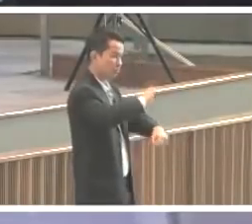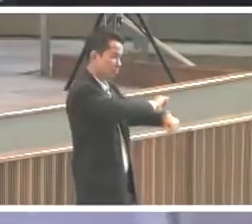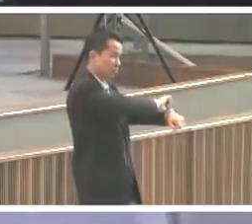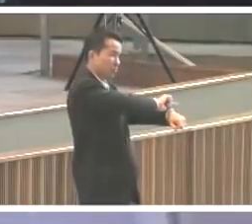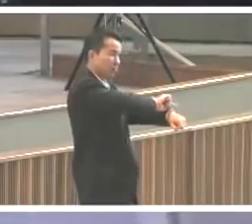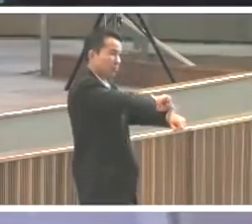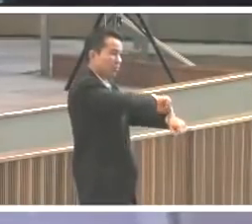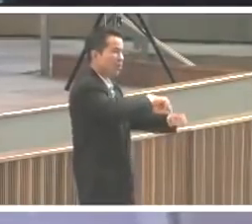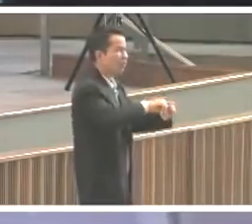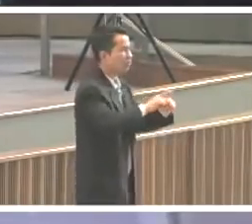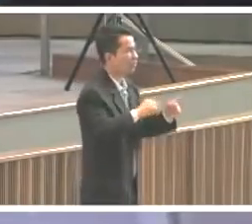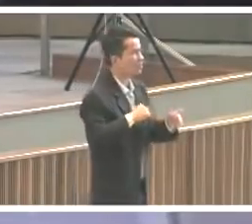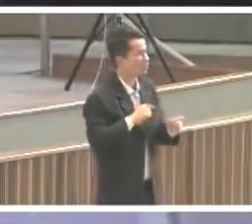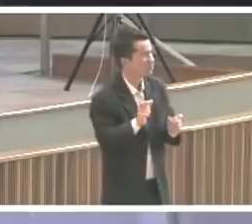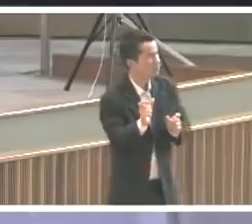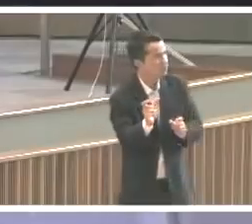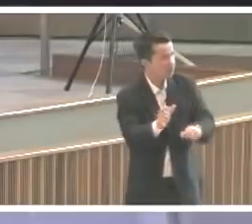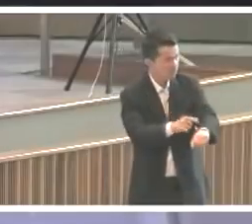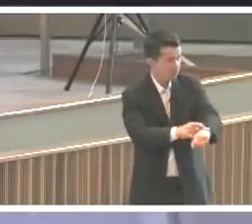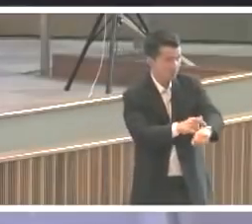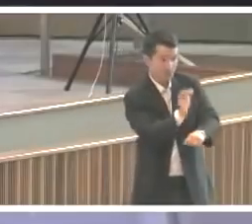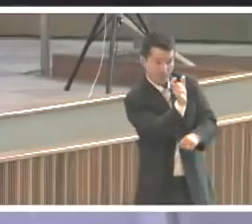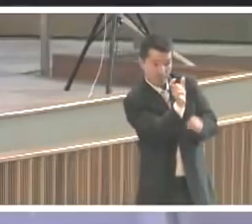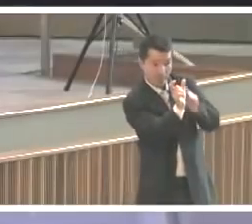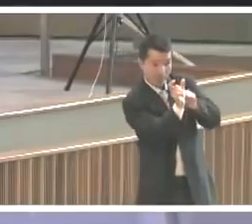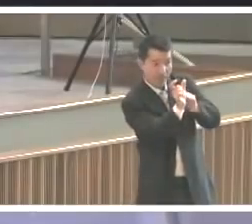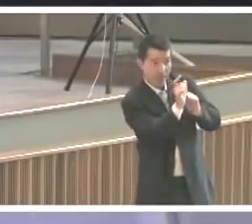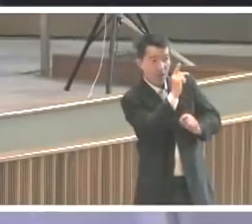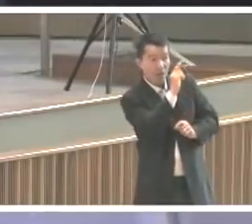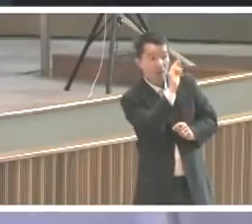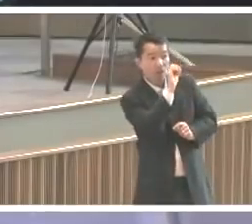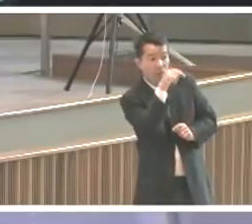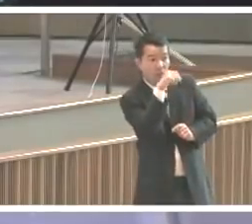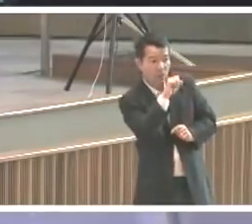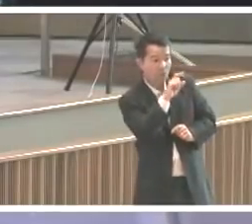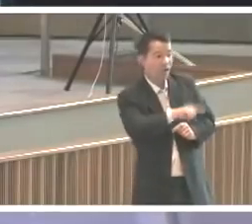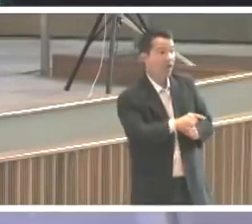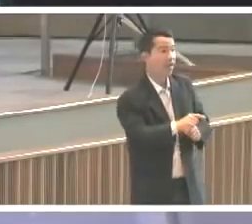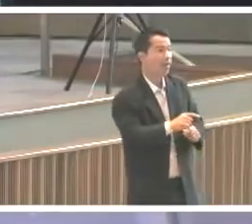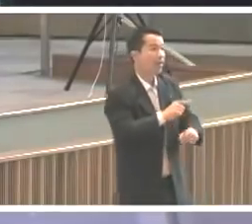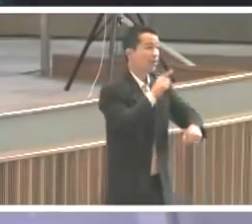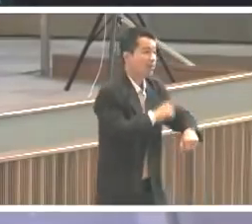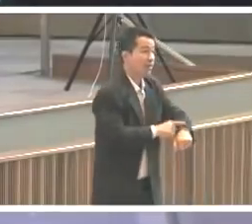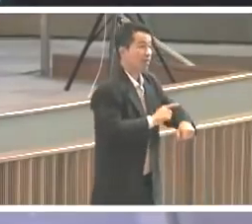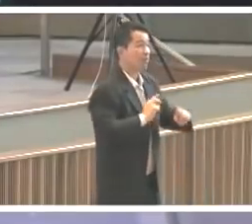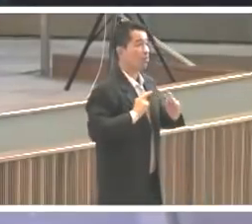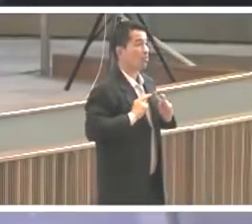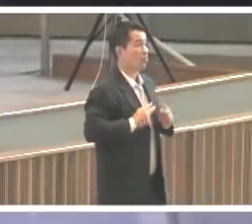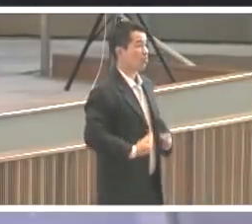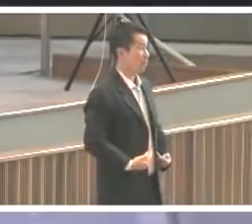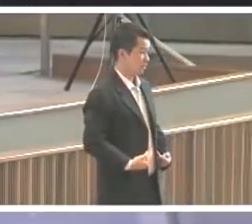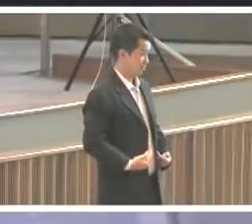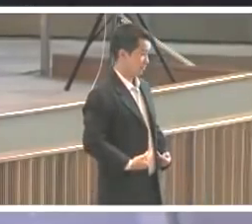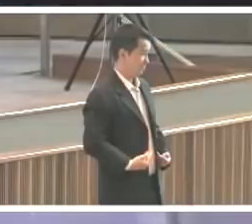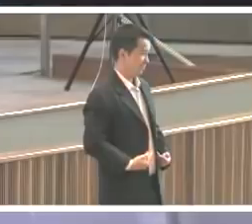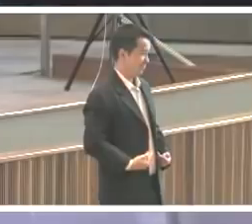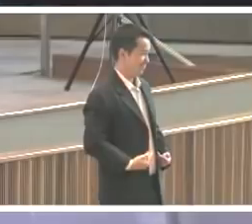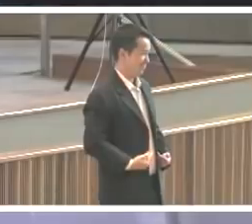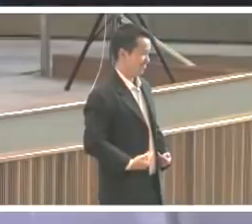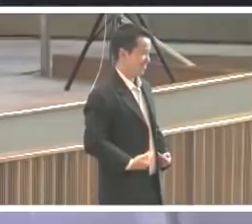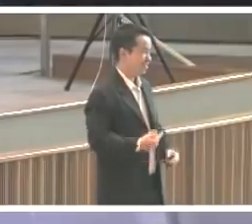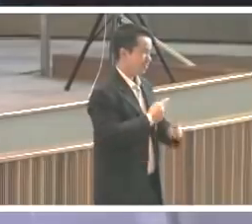que a gente leu, está falando de cronos. Está dizendo assim, na plenitude do cronos,